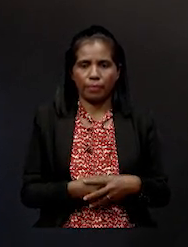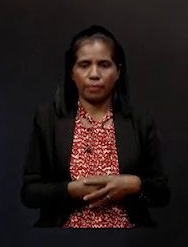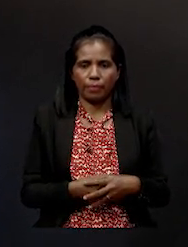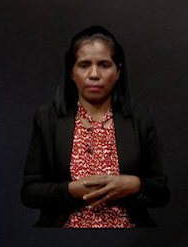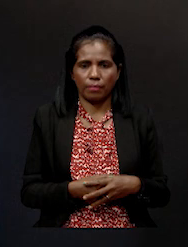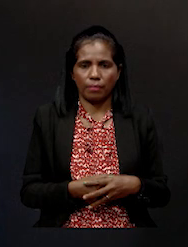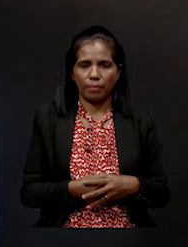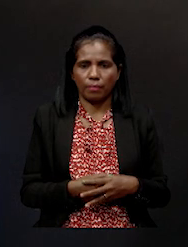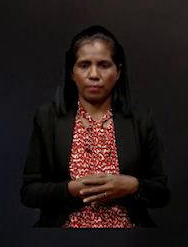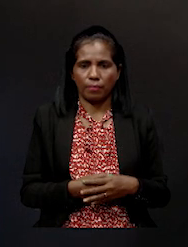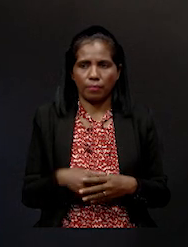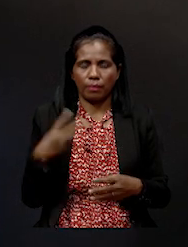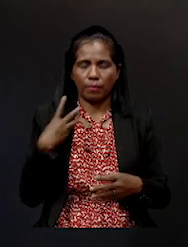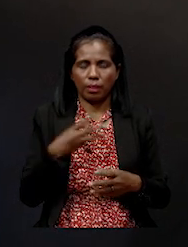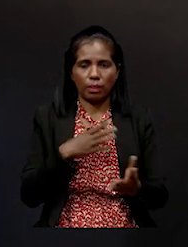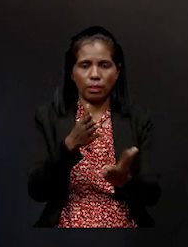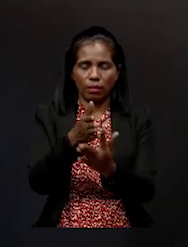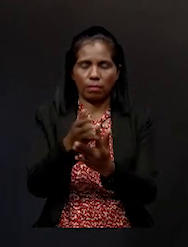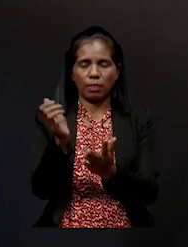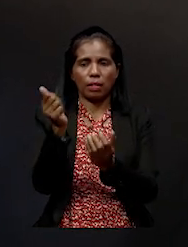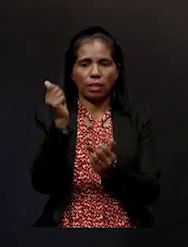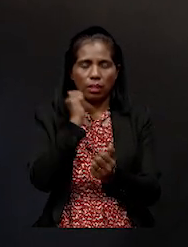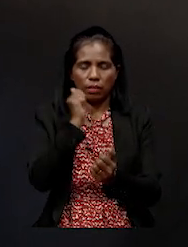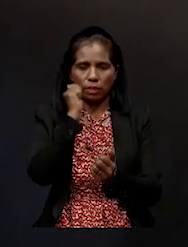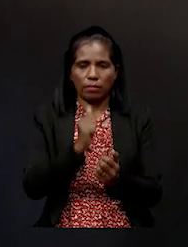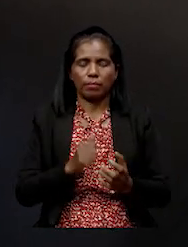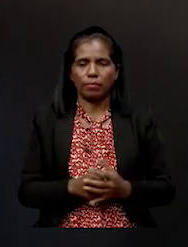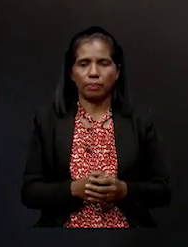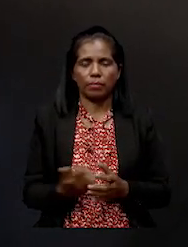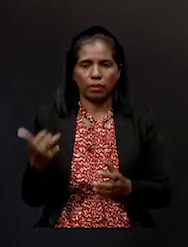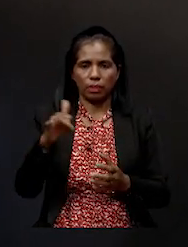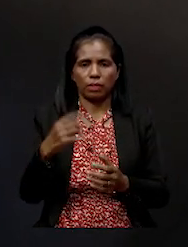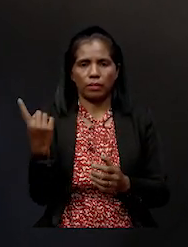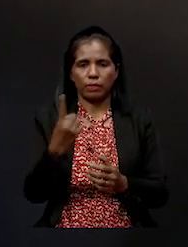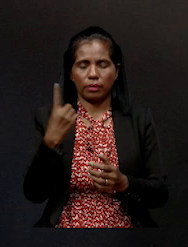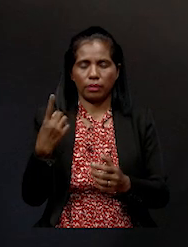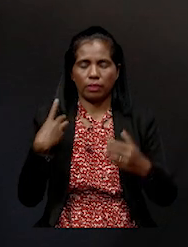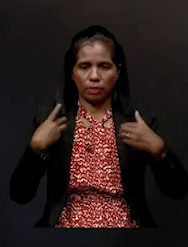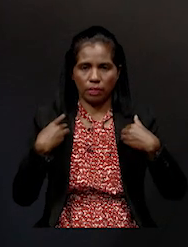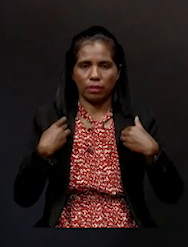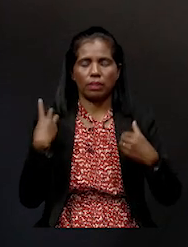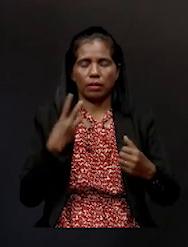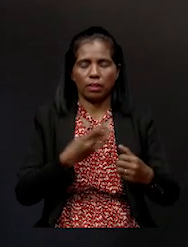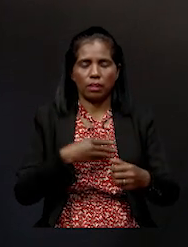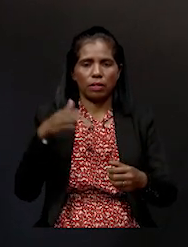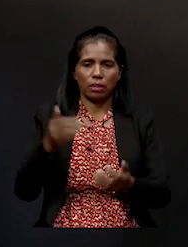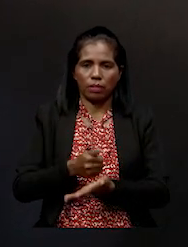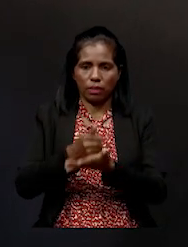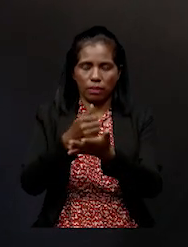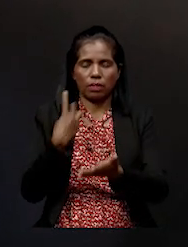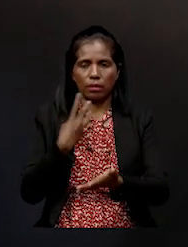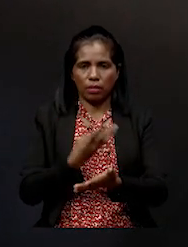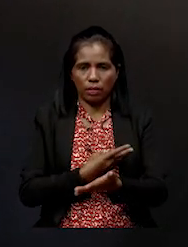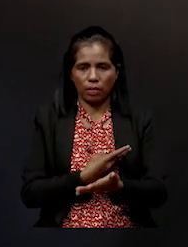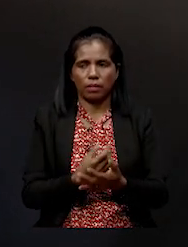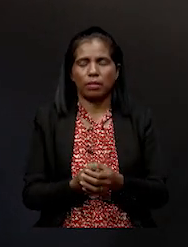e a proposta de adesão será sempre e a sorte para poder ajudar ita é do lima